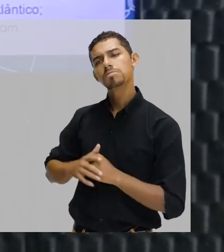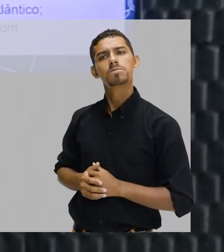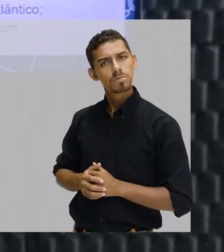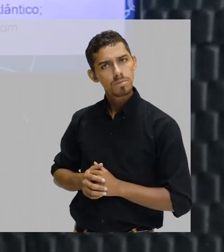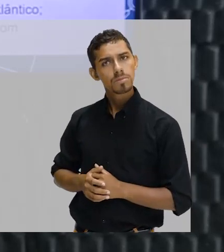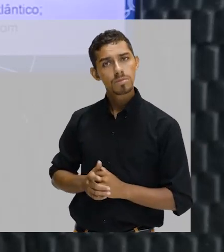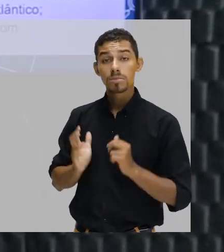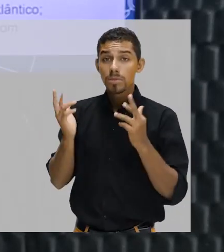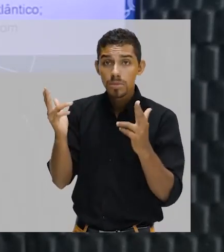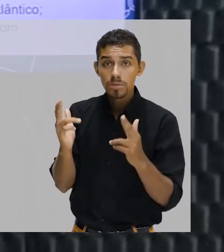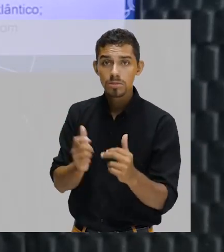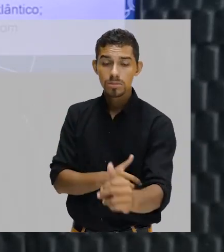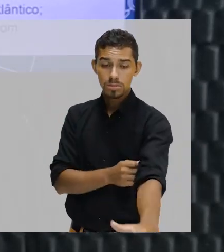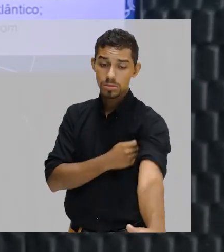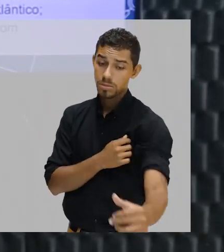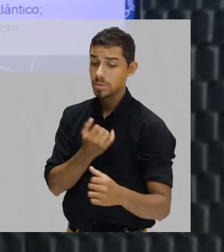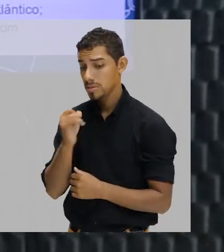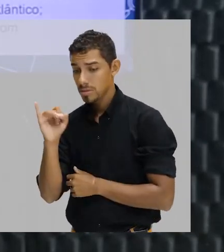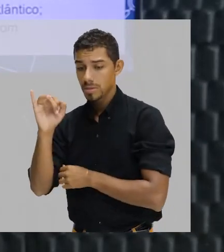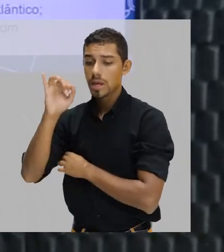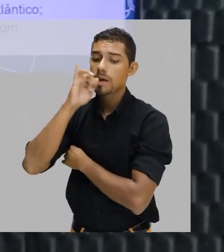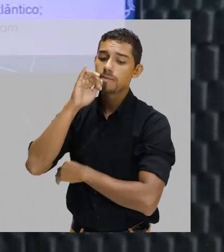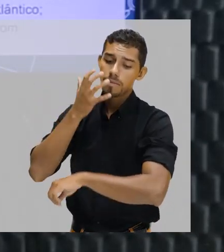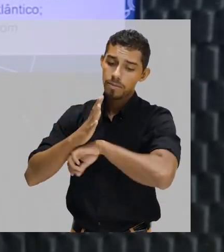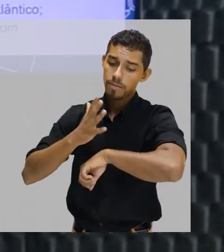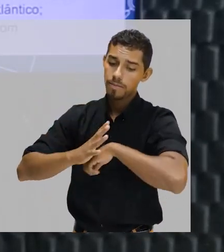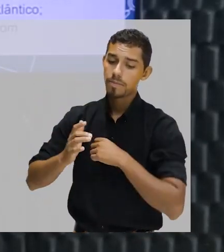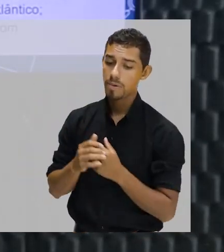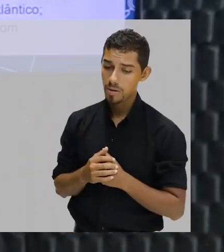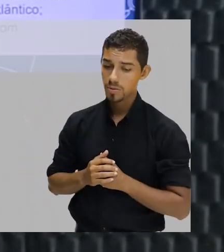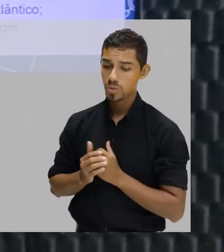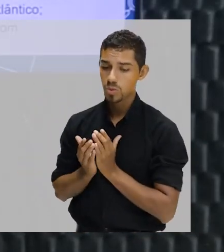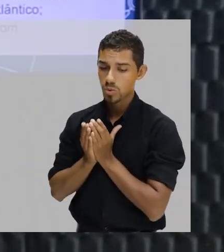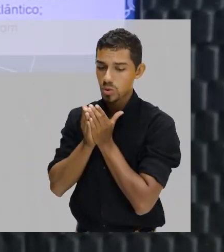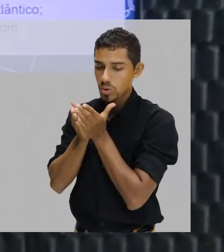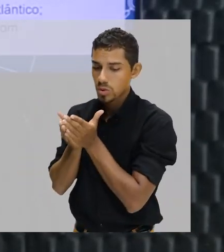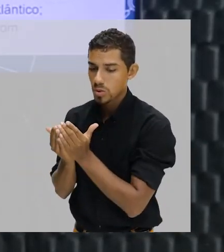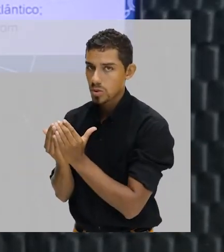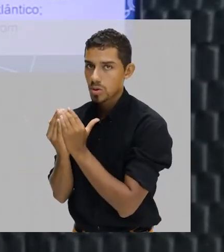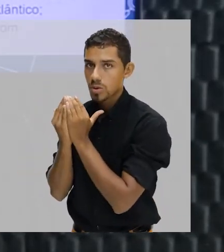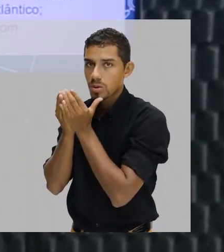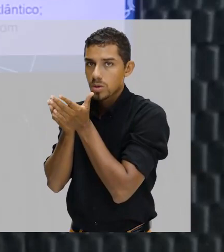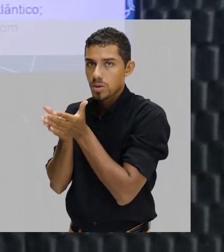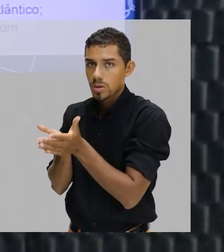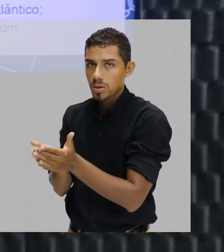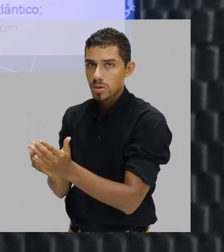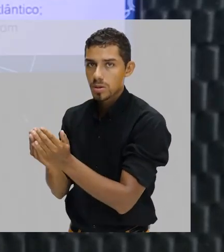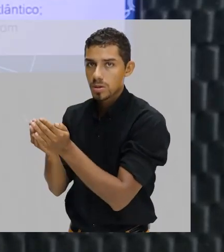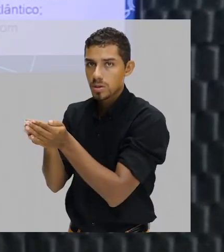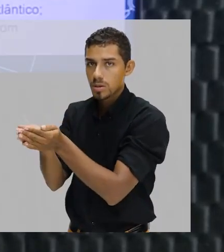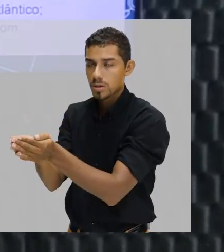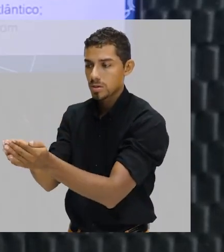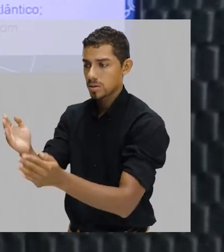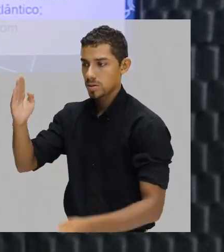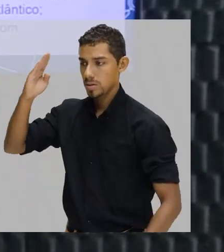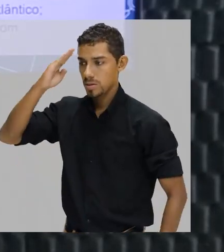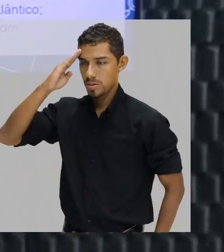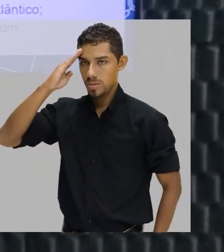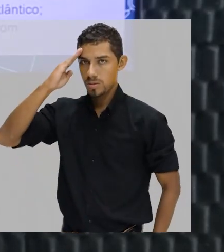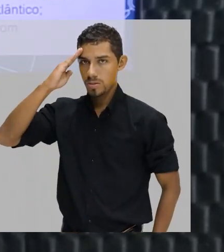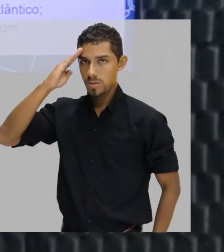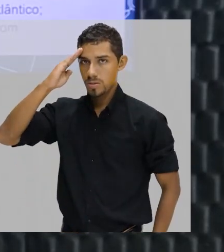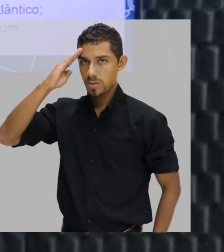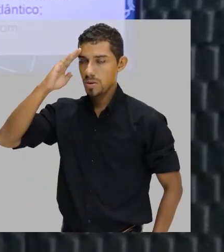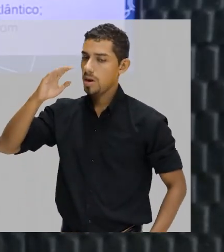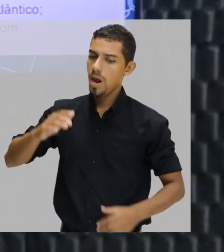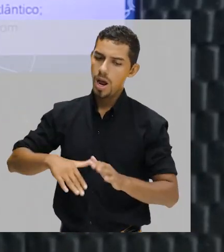coisa, tá certo? Então, até mesmo, por exemplo, na prática, um navio que Imagina um navio militar, por exemplo. Isso acontece, tá certo?